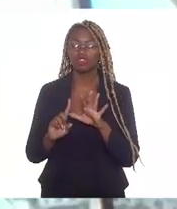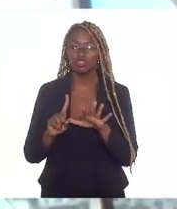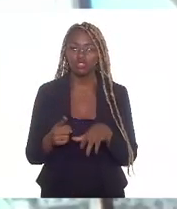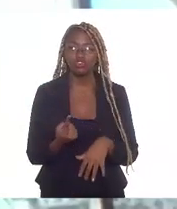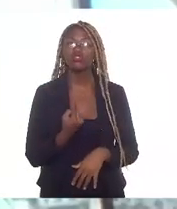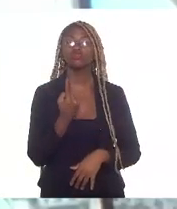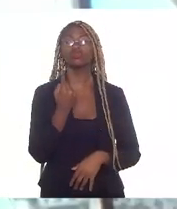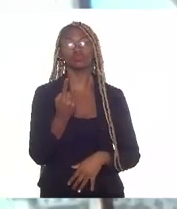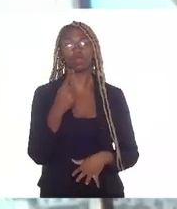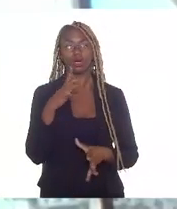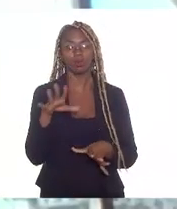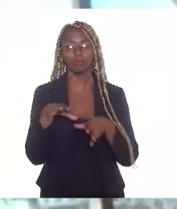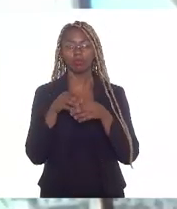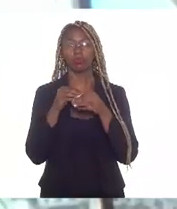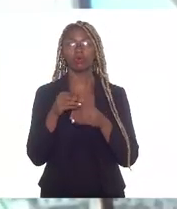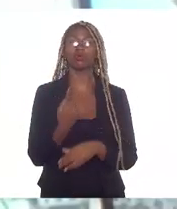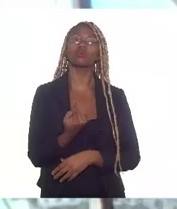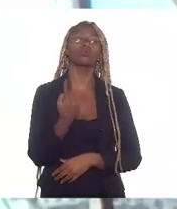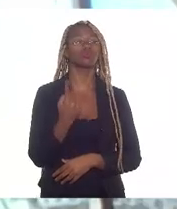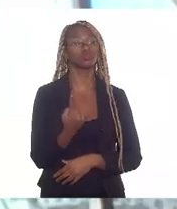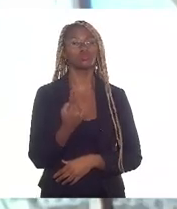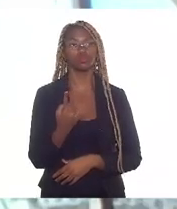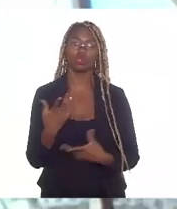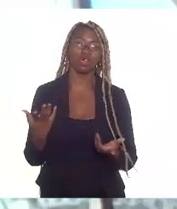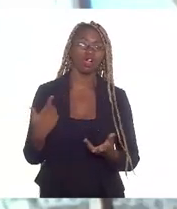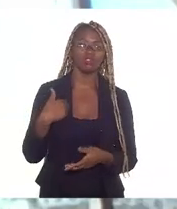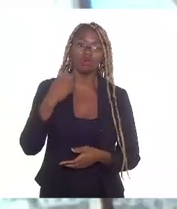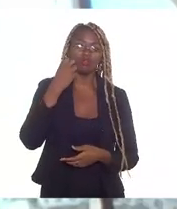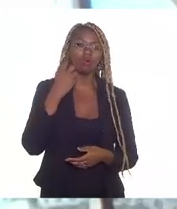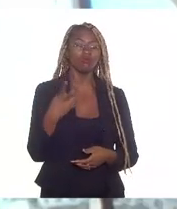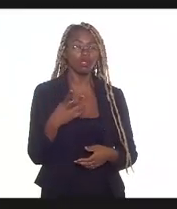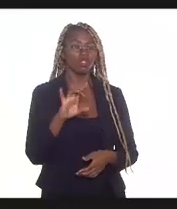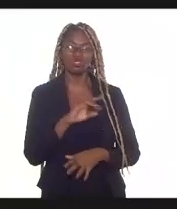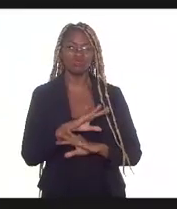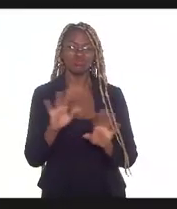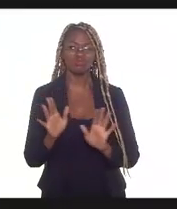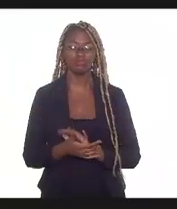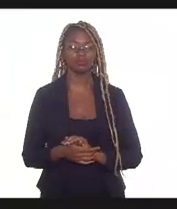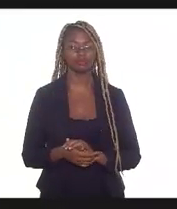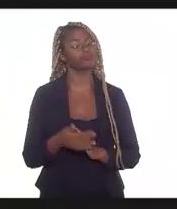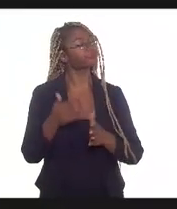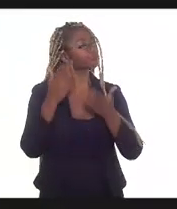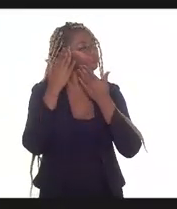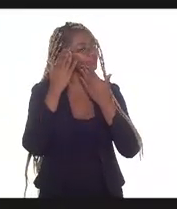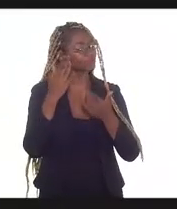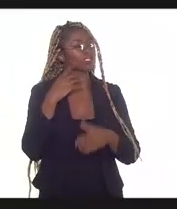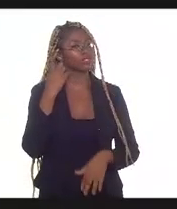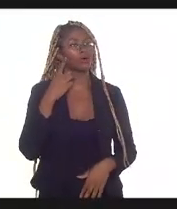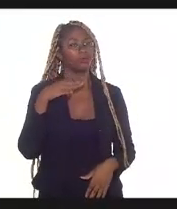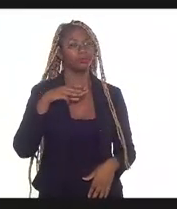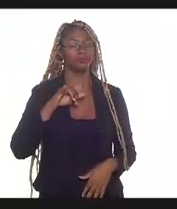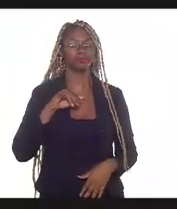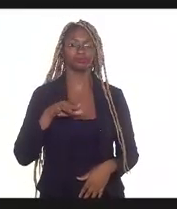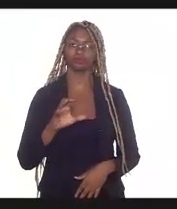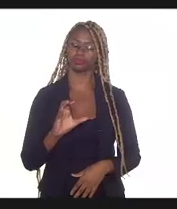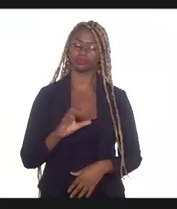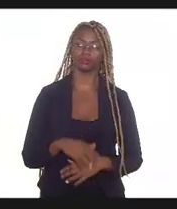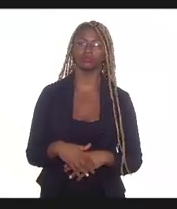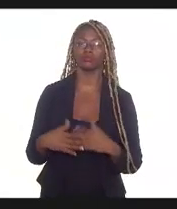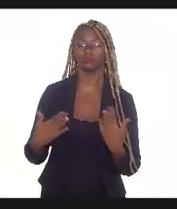garantir a coautoria para a Renata. Só isso, presidente. Obrigado, deputado Casmin. O vice-presidente da comissão, o deputado Rodrigo